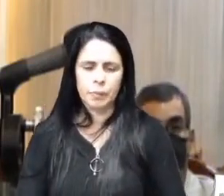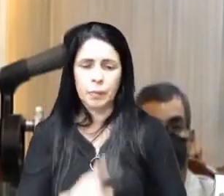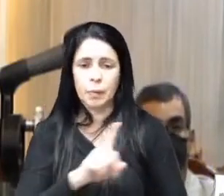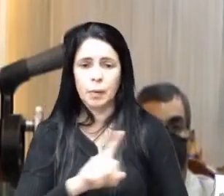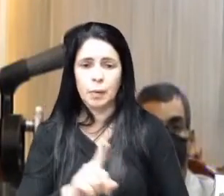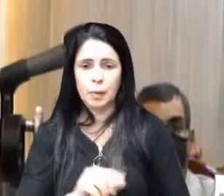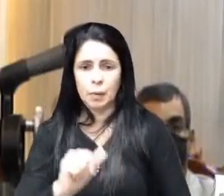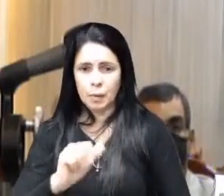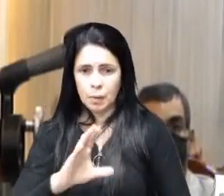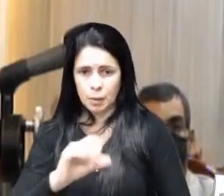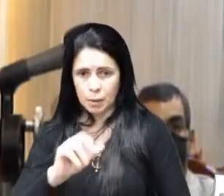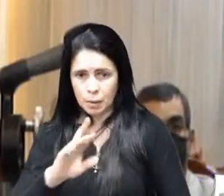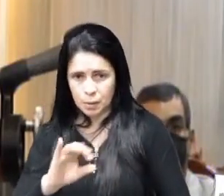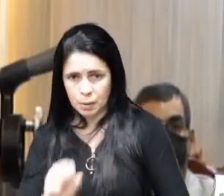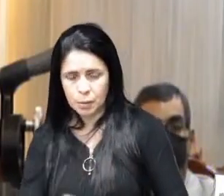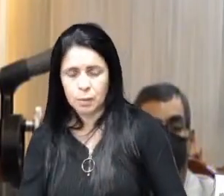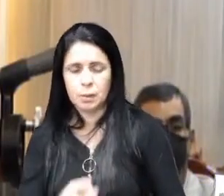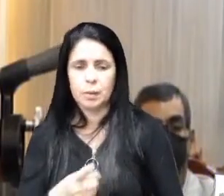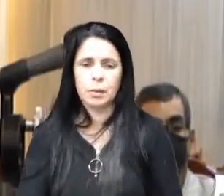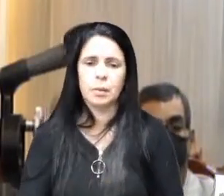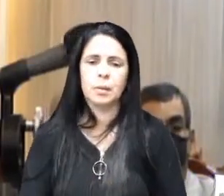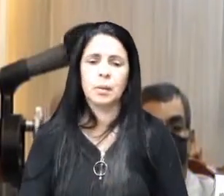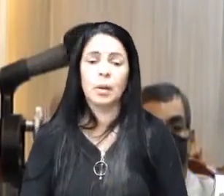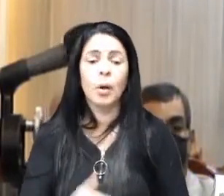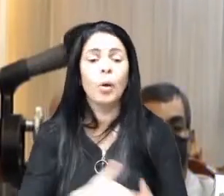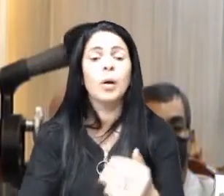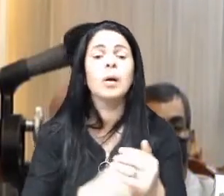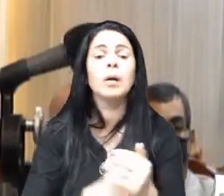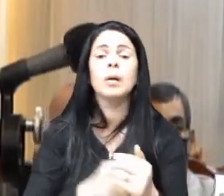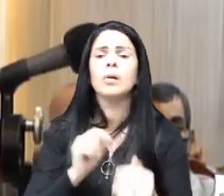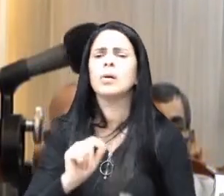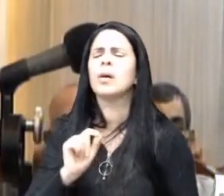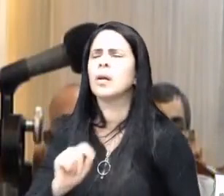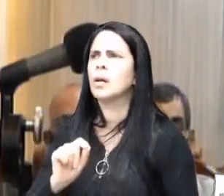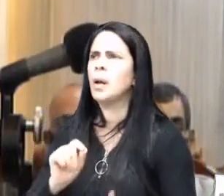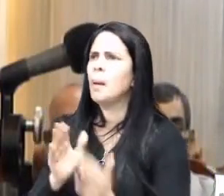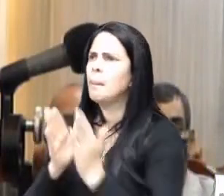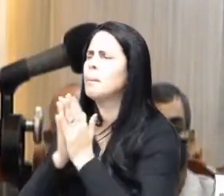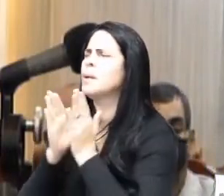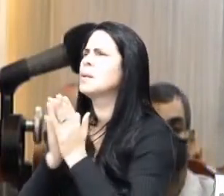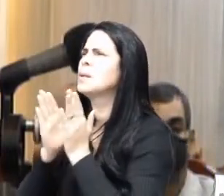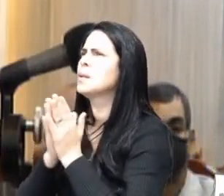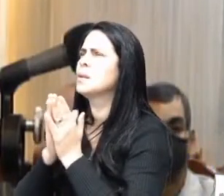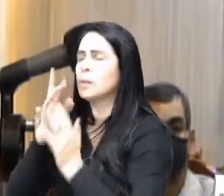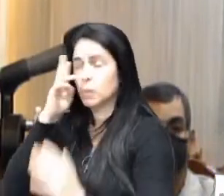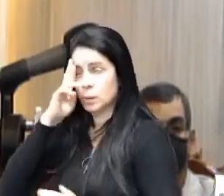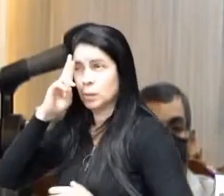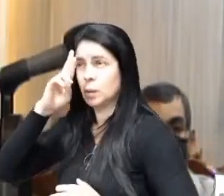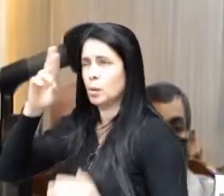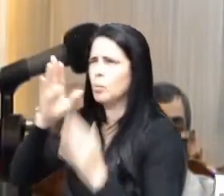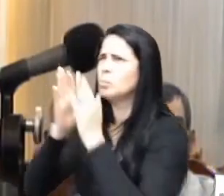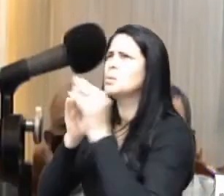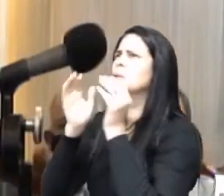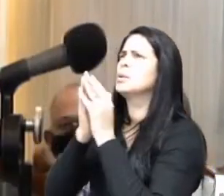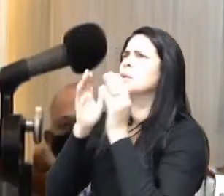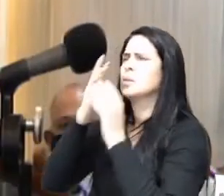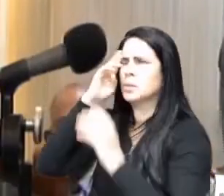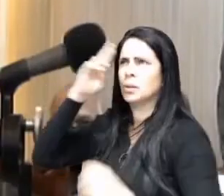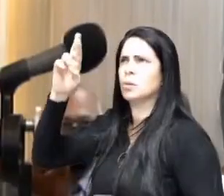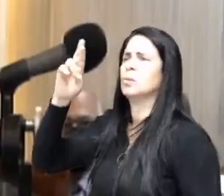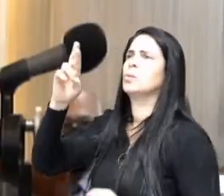Zacarias disse que o segredo estava aqui, era pedir ao Senhor chuva.